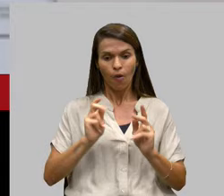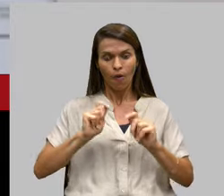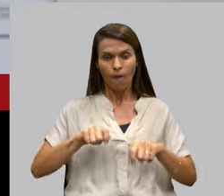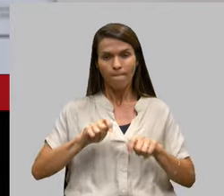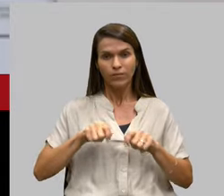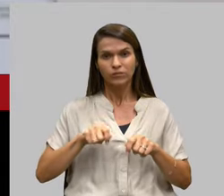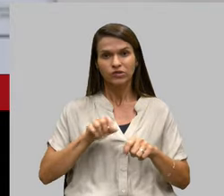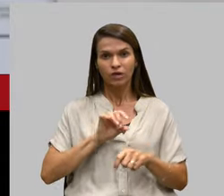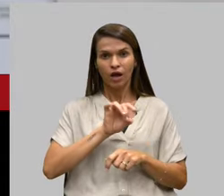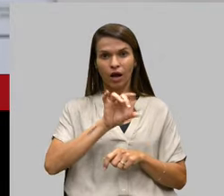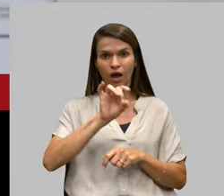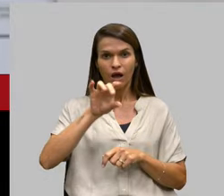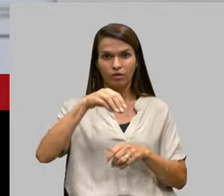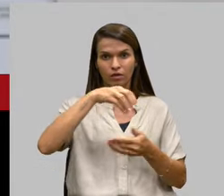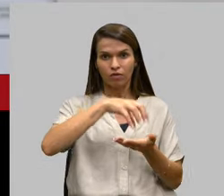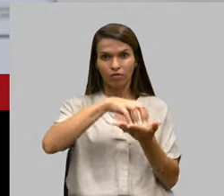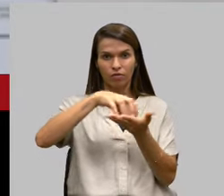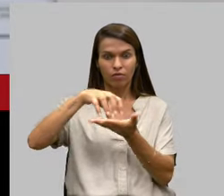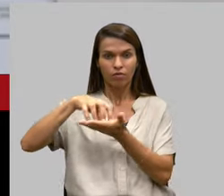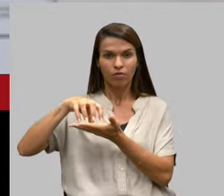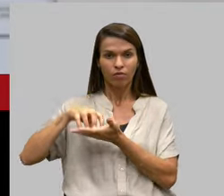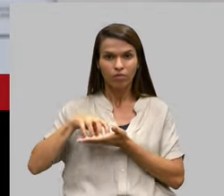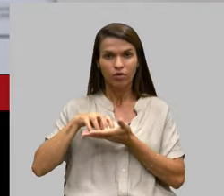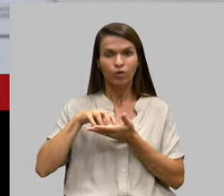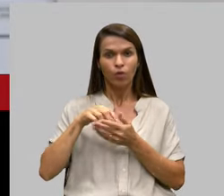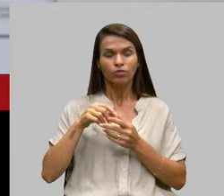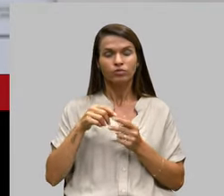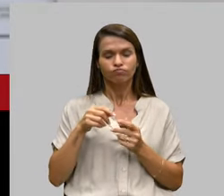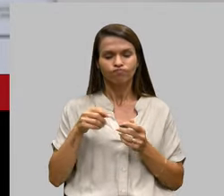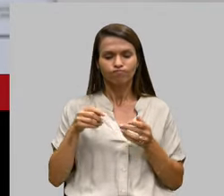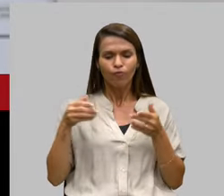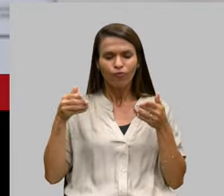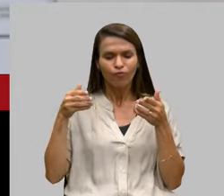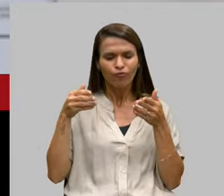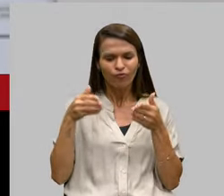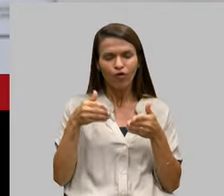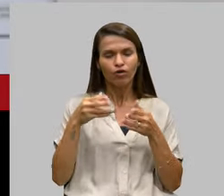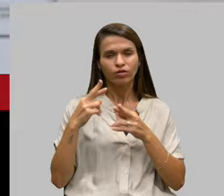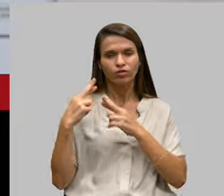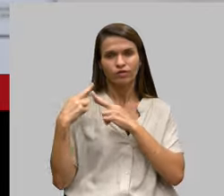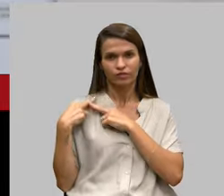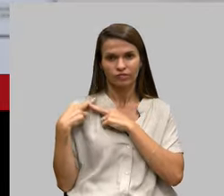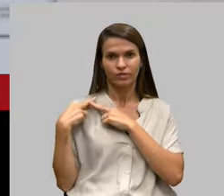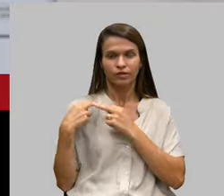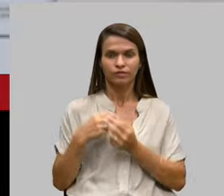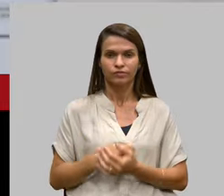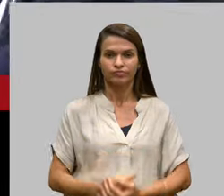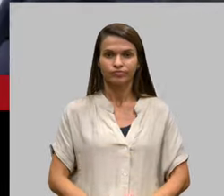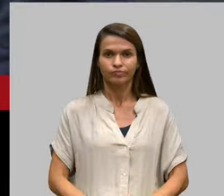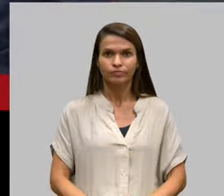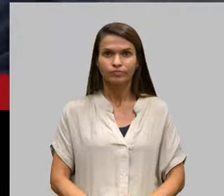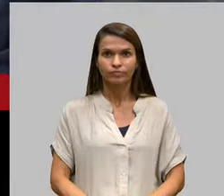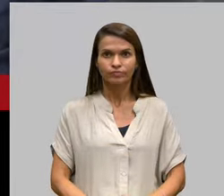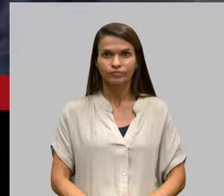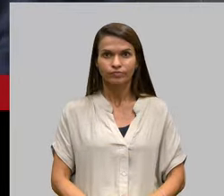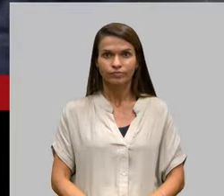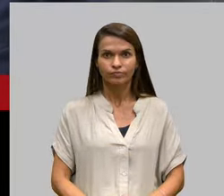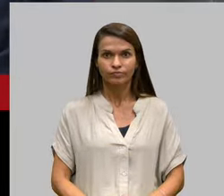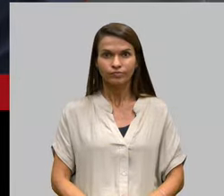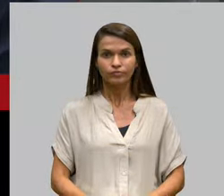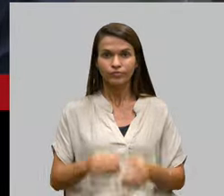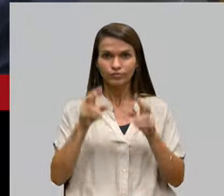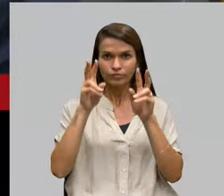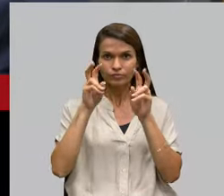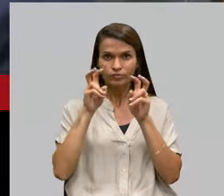que cada ente federativo trate sobre sua matéria com responsabilidade com responsabilidade Só sobre esse tema um